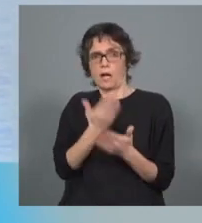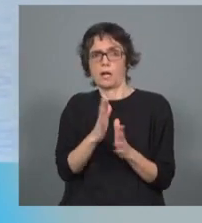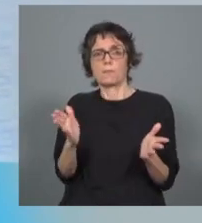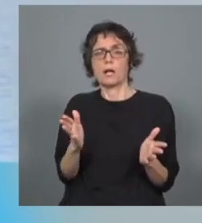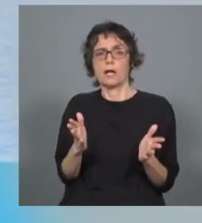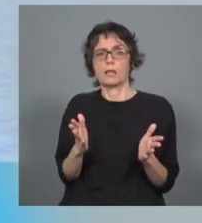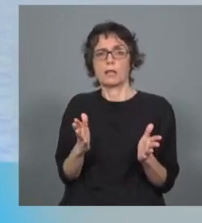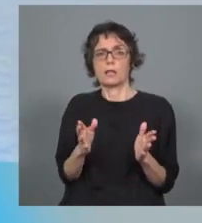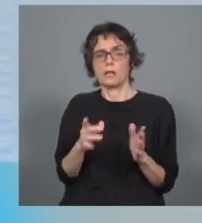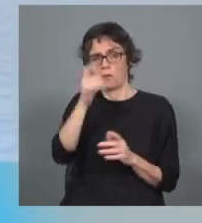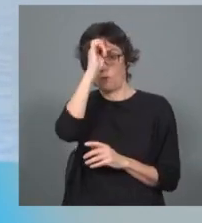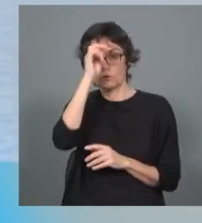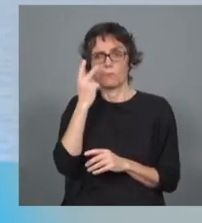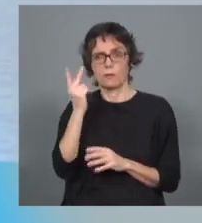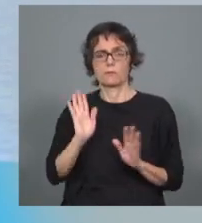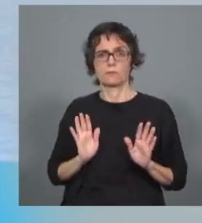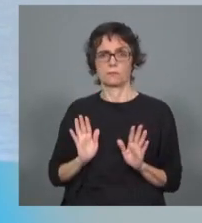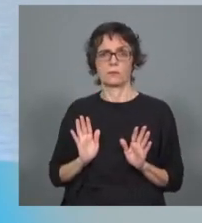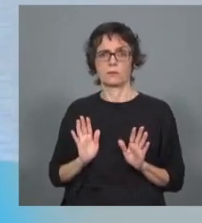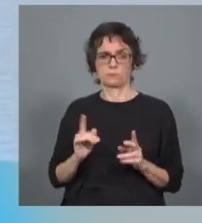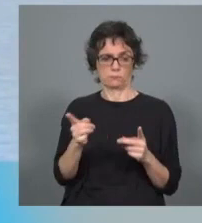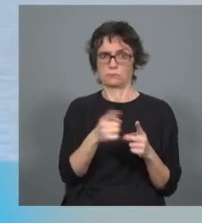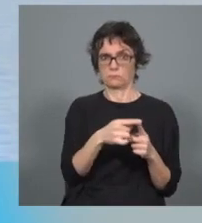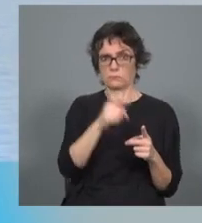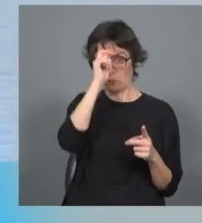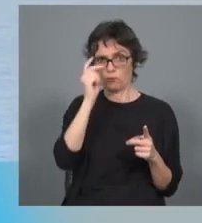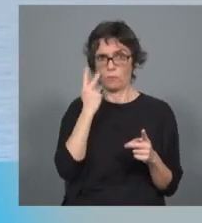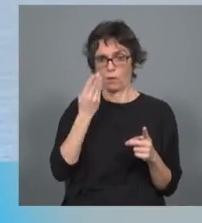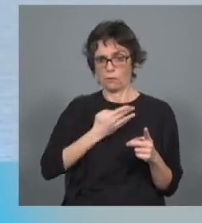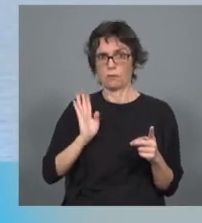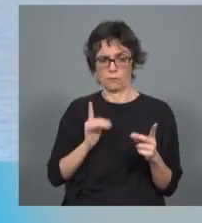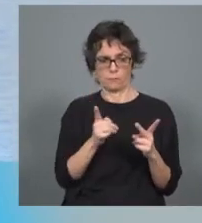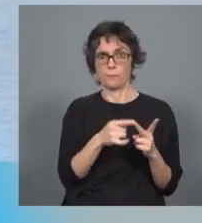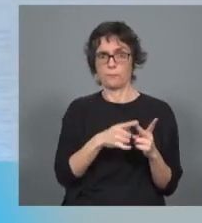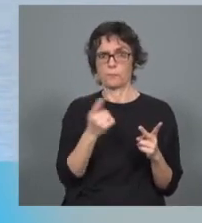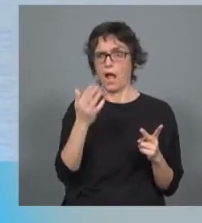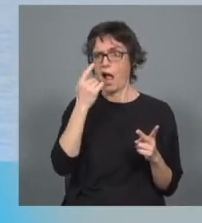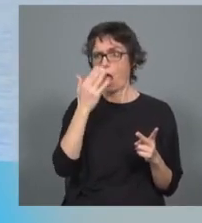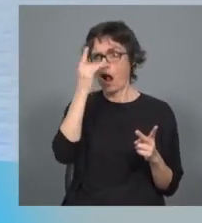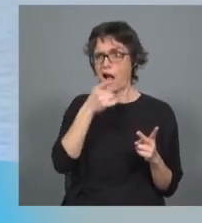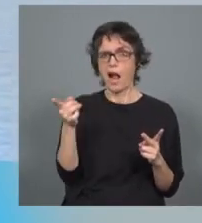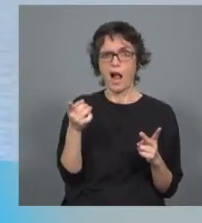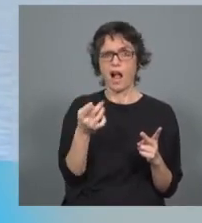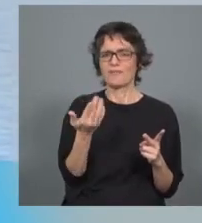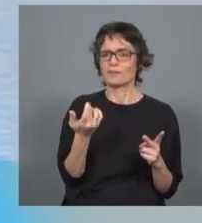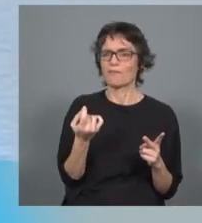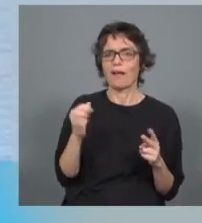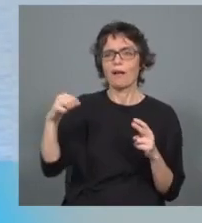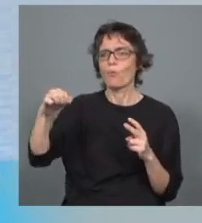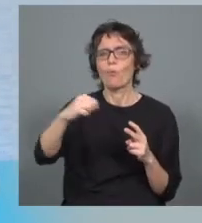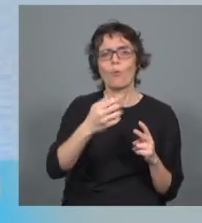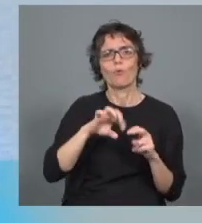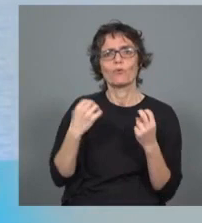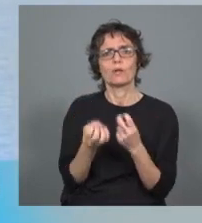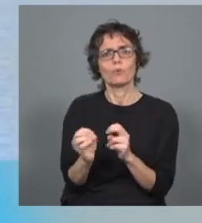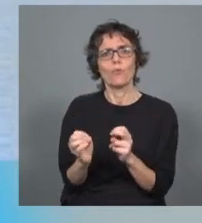civilizacional, que é o respeito pelo direito à vida. Em segundo lugar, há uma falta total de consenso na sociedade portuguesa, desde a votação